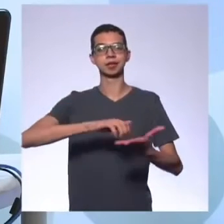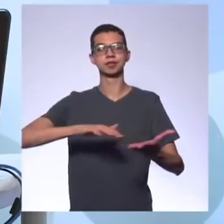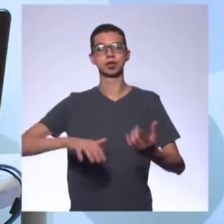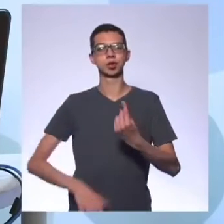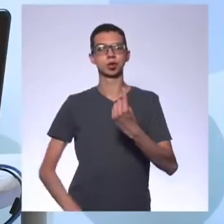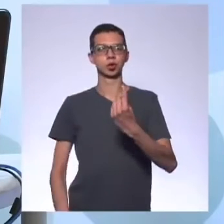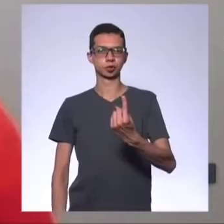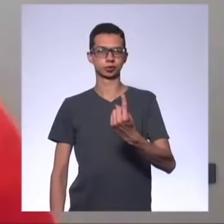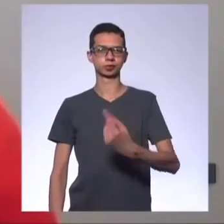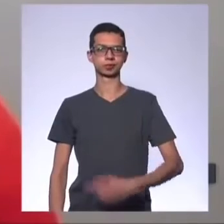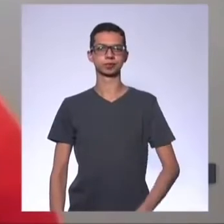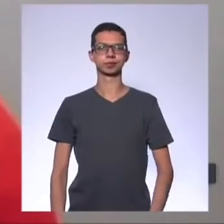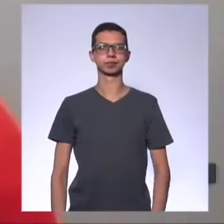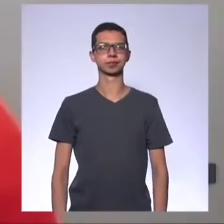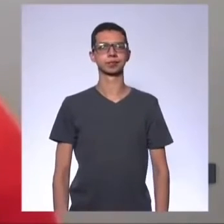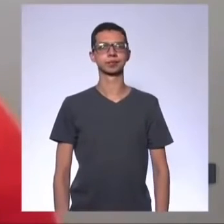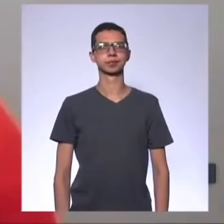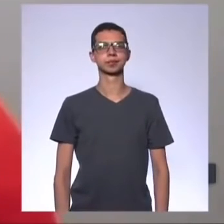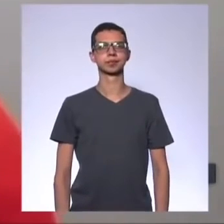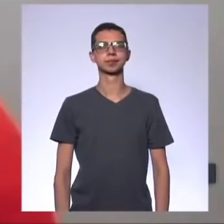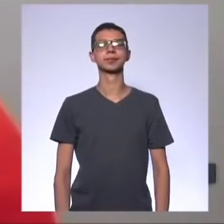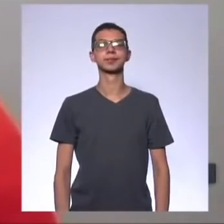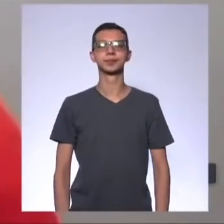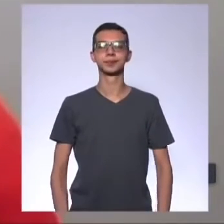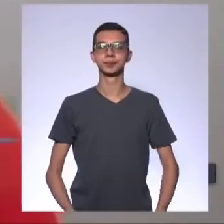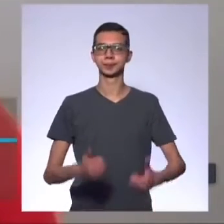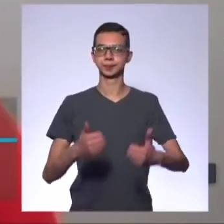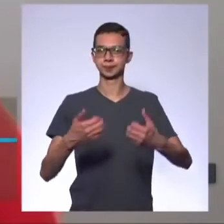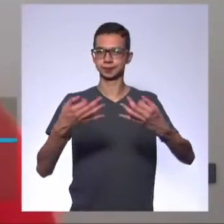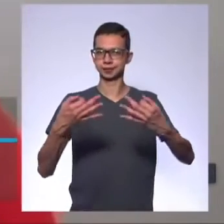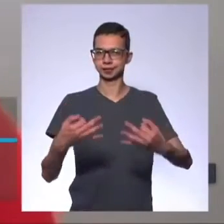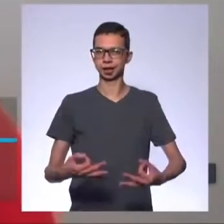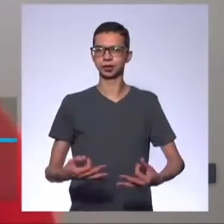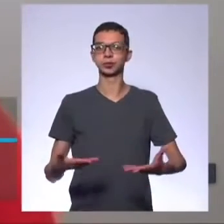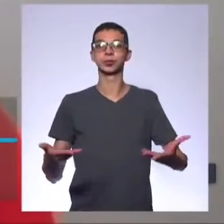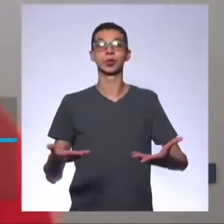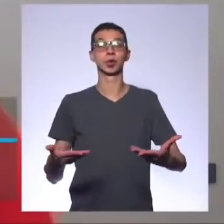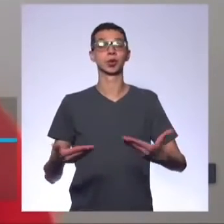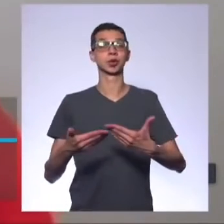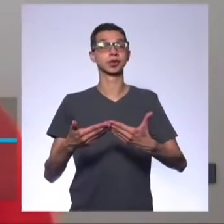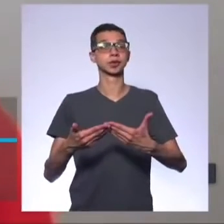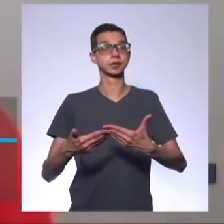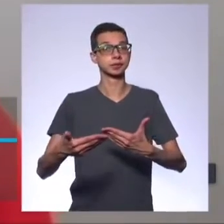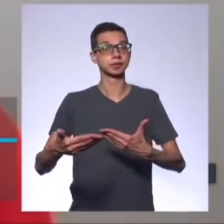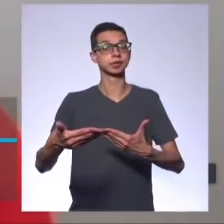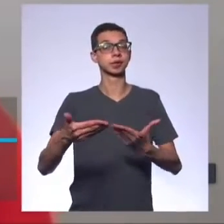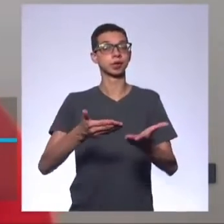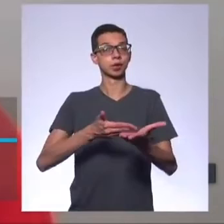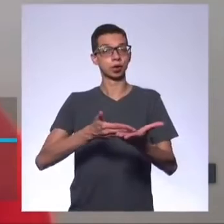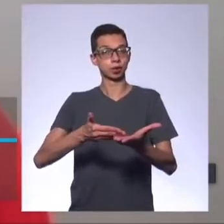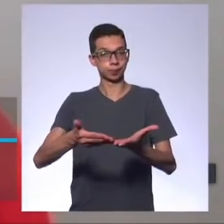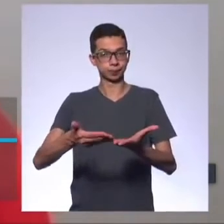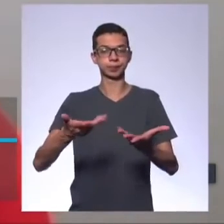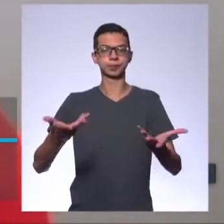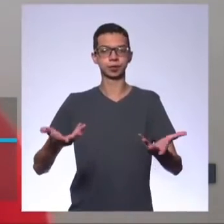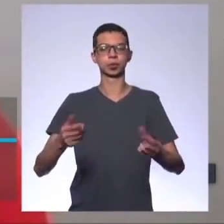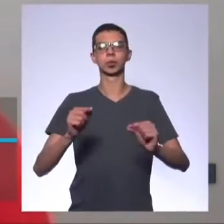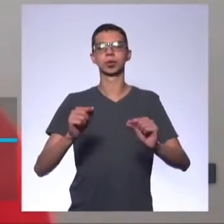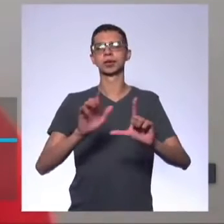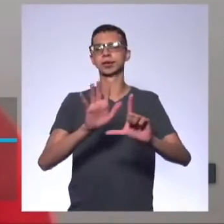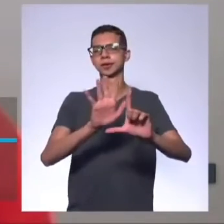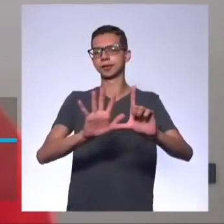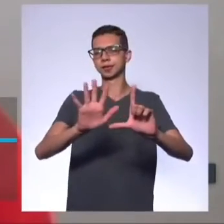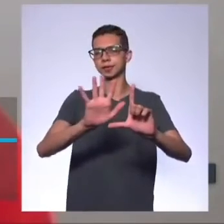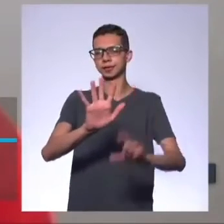com vocês. Isso mesmo. Então, vamos lá, com base, então, na representação cartográfica, né, que a